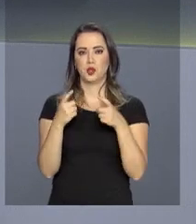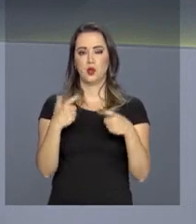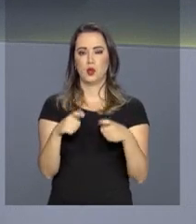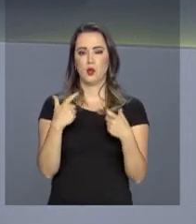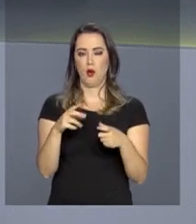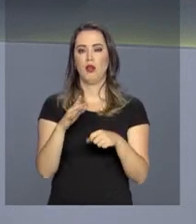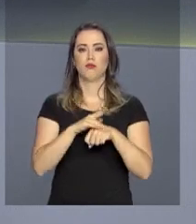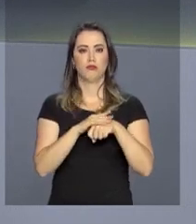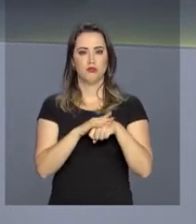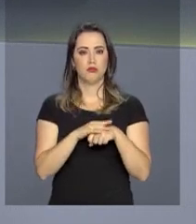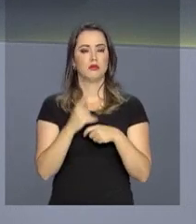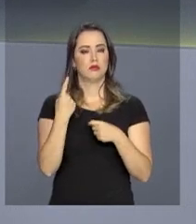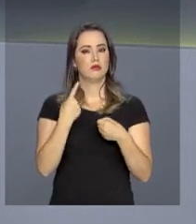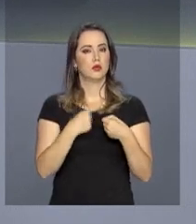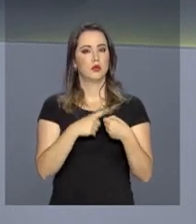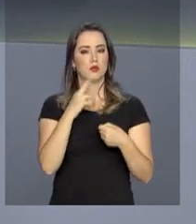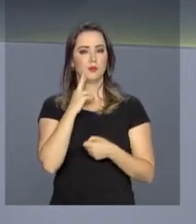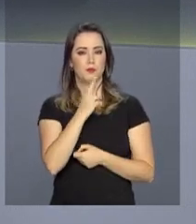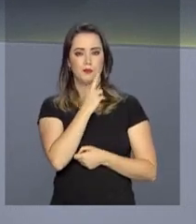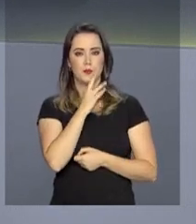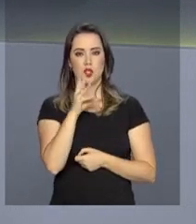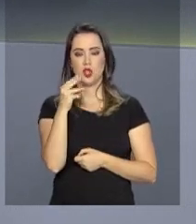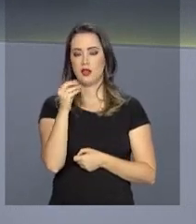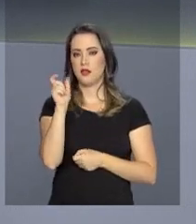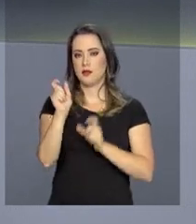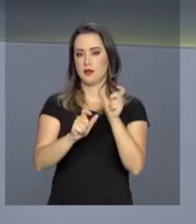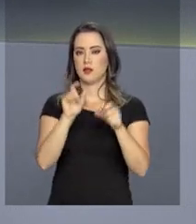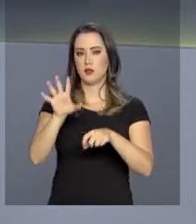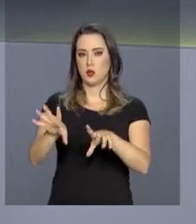de agosto, foram confirmados 300 casos de